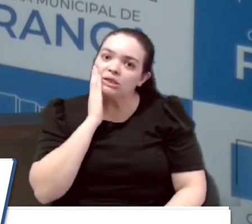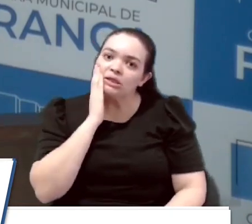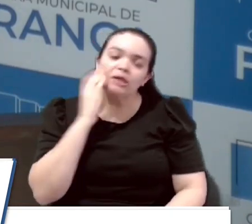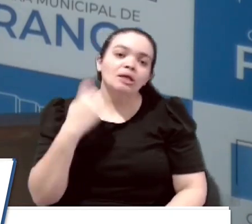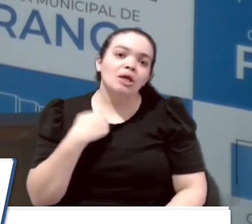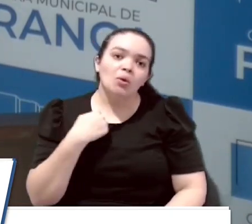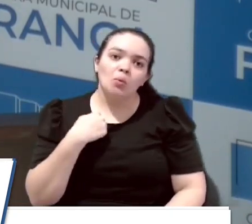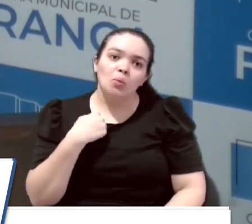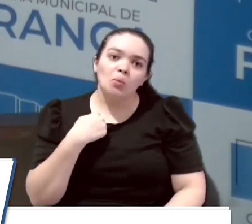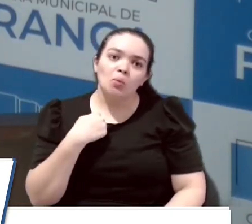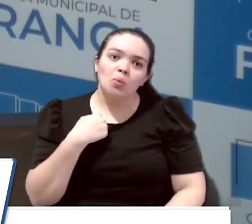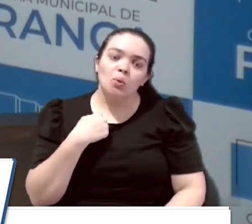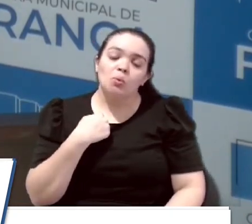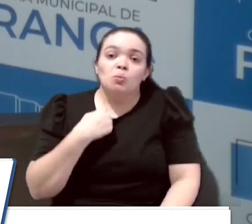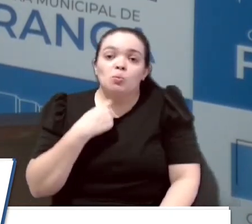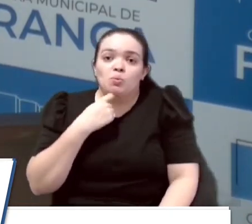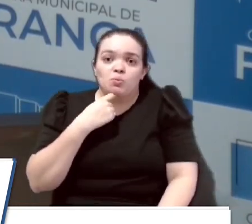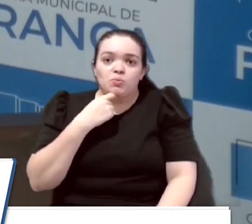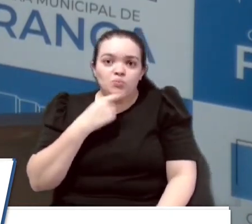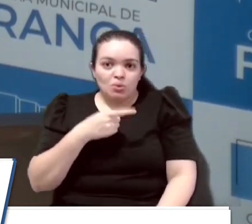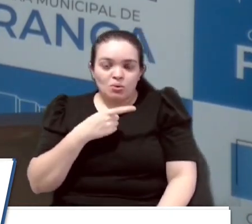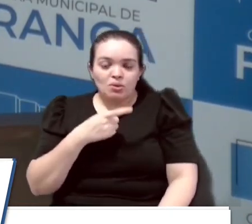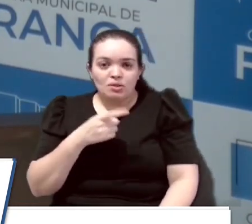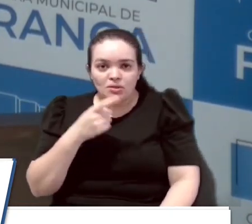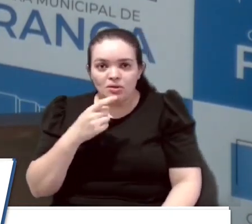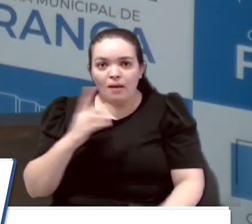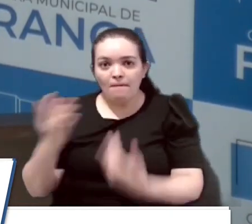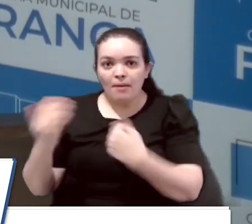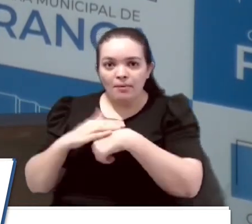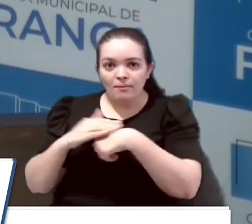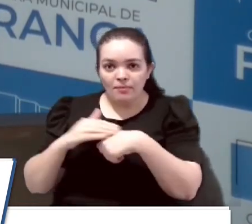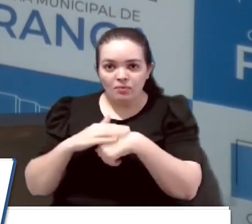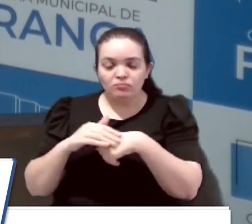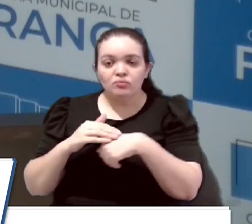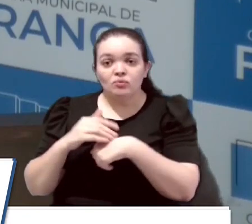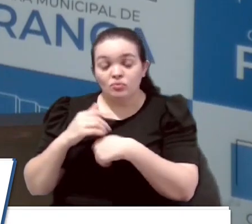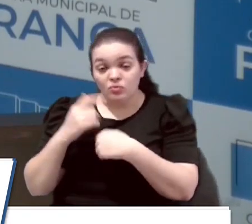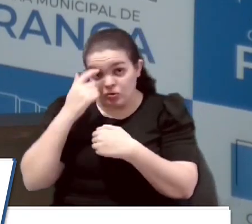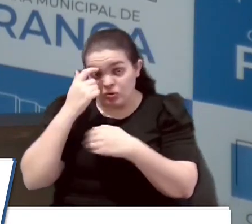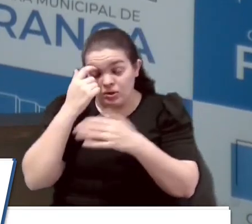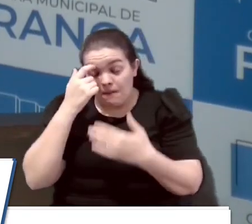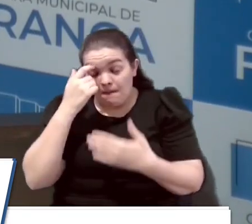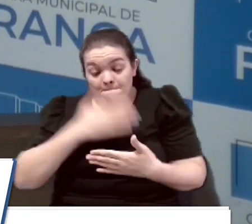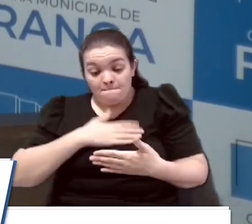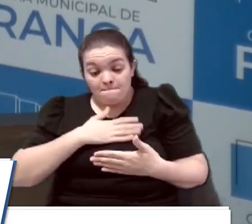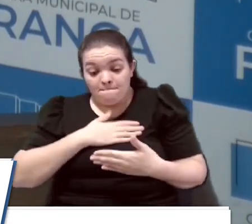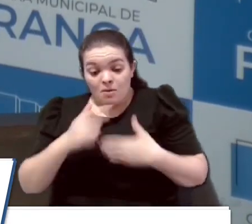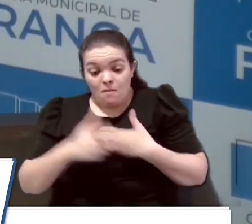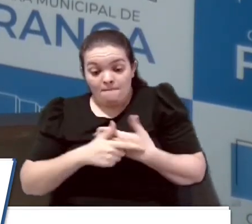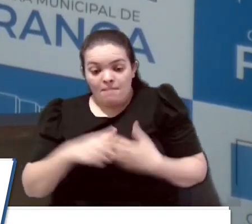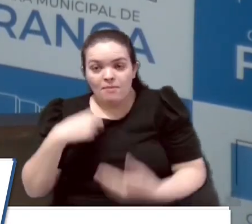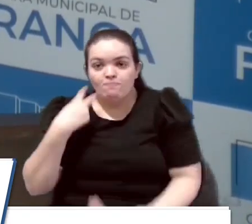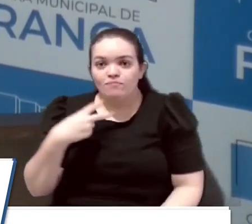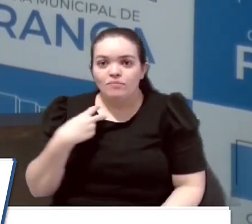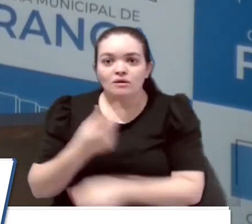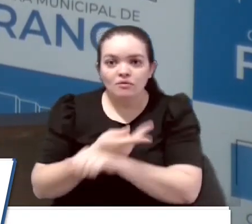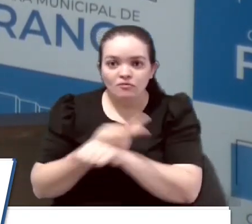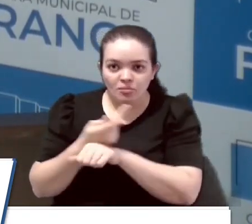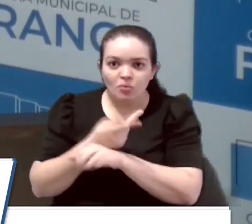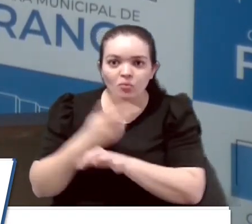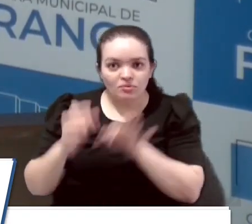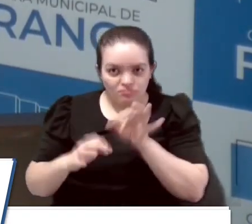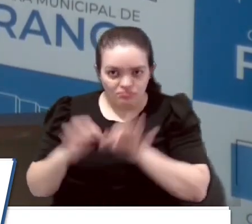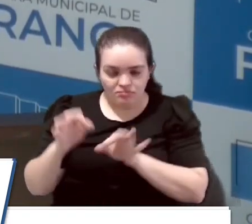estou conseguindo, através do diálogo e das imposições que cabe a mim enquanto vereador, eu vou buscar a justiça.